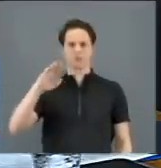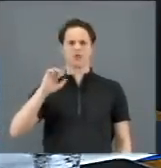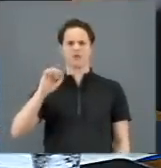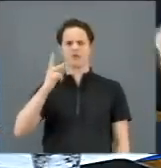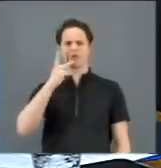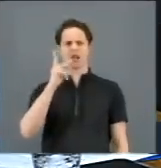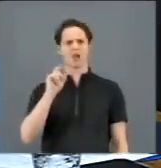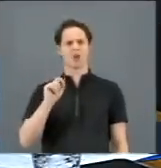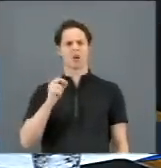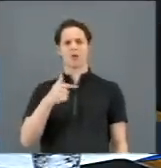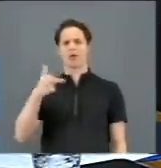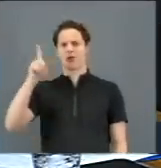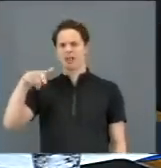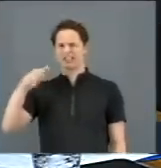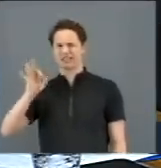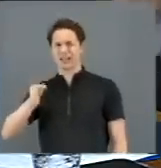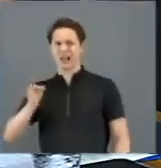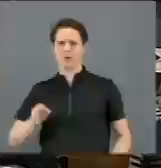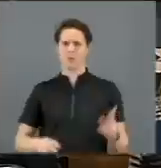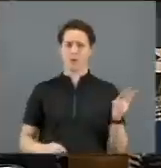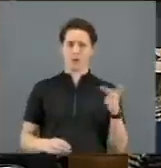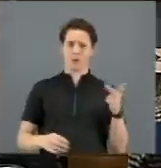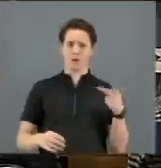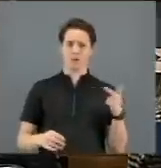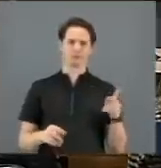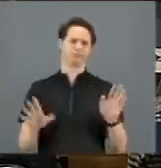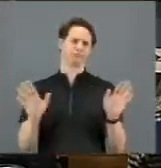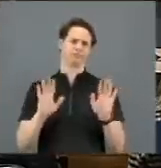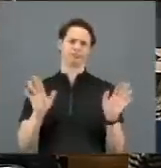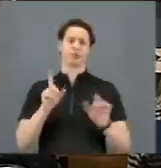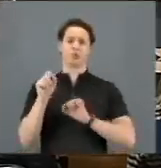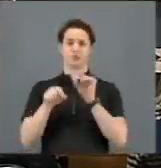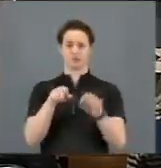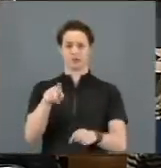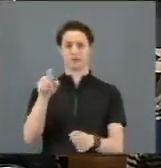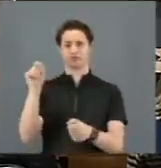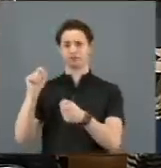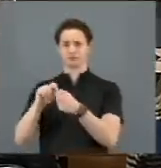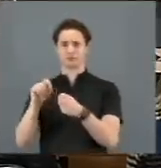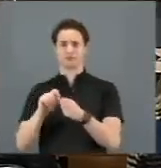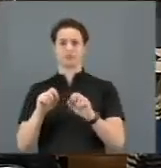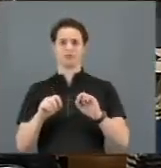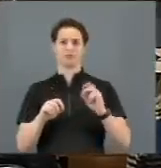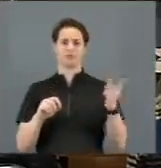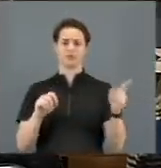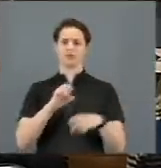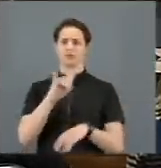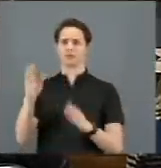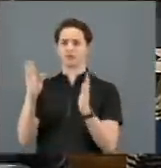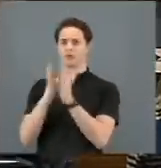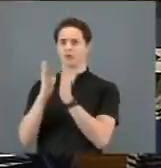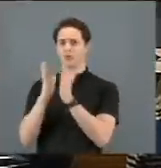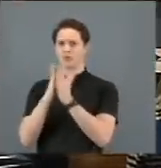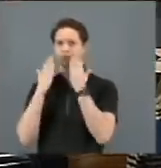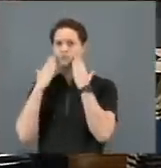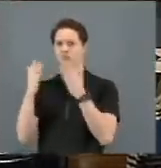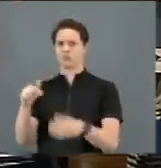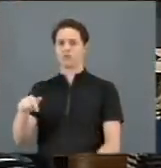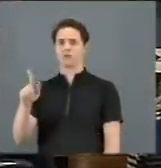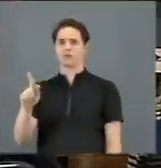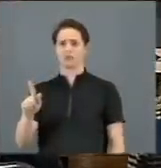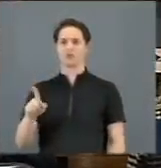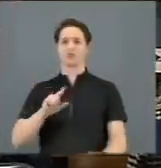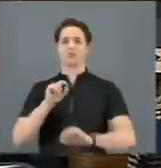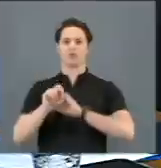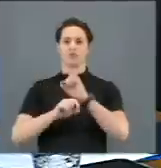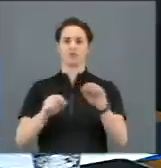falar o que é certo e o que é errado para a senhora. O que a senhora tem que fazer ou não tem que fazer. Se a senhora pode orar na frente do batalhão, na frente do Supremo, na frente do